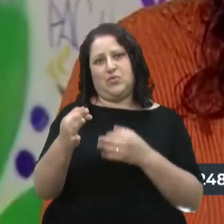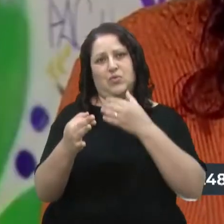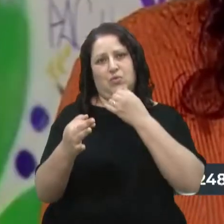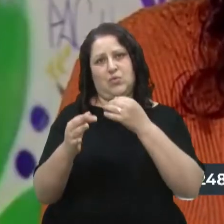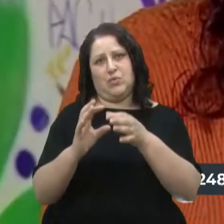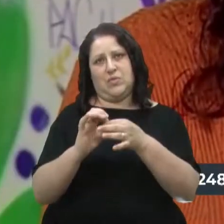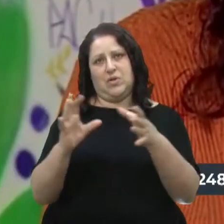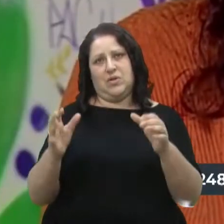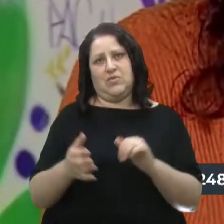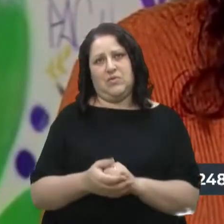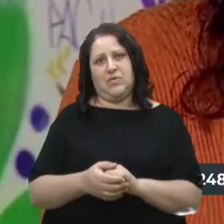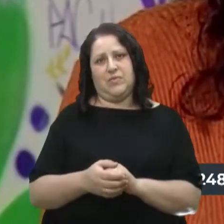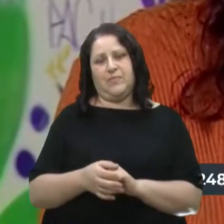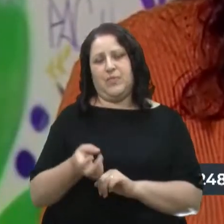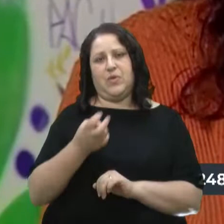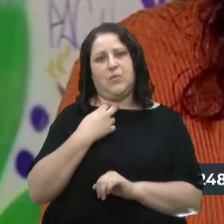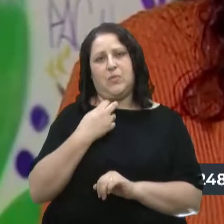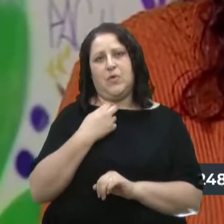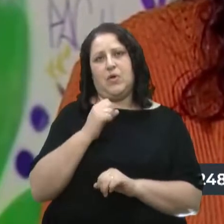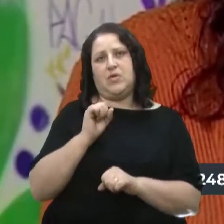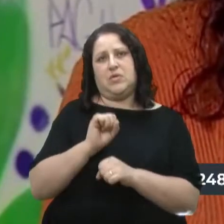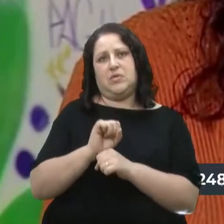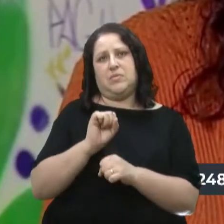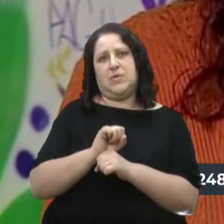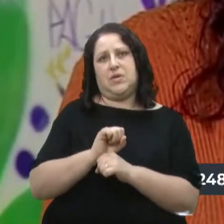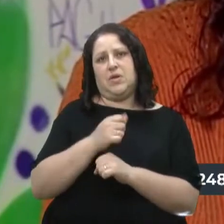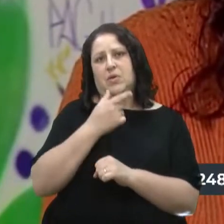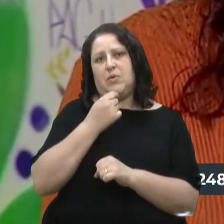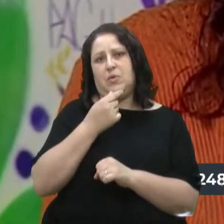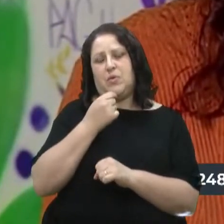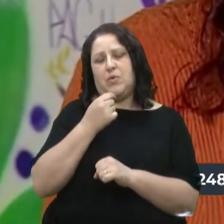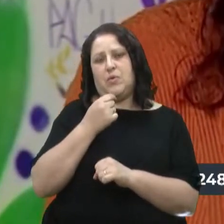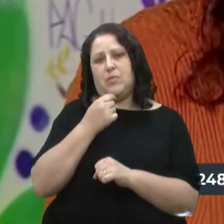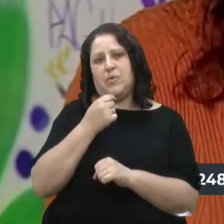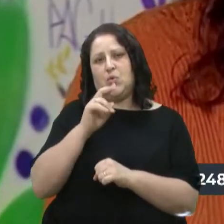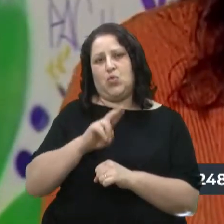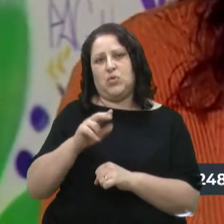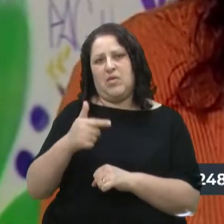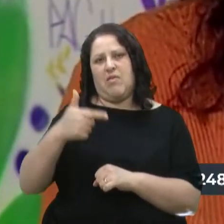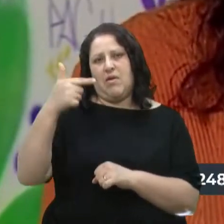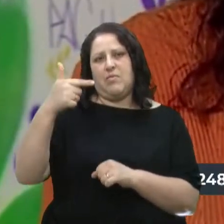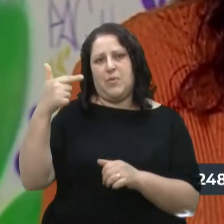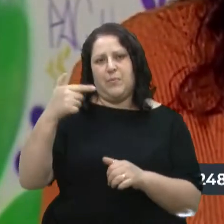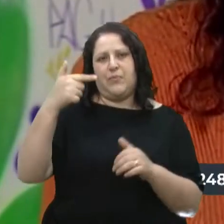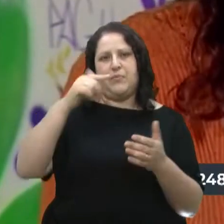Não podemos esperar que eles levantem a arma e mate para dizer,